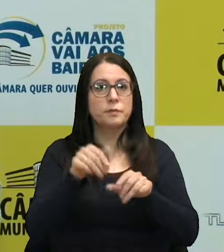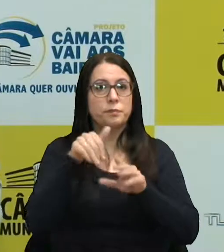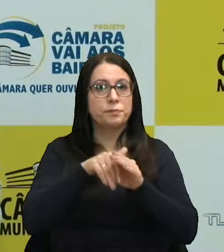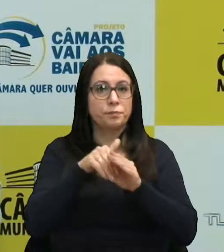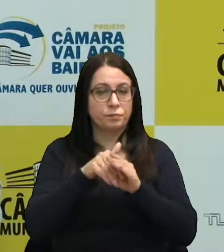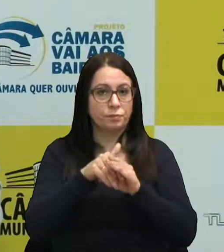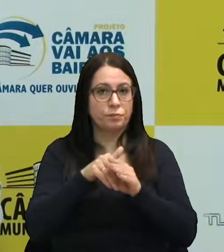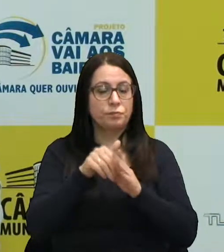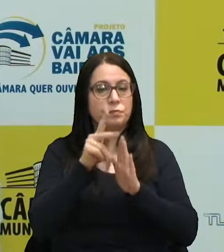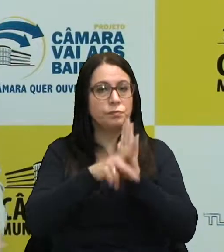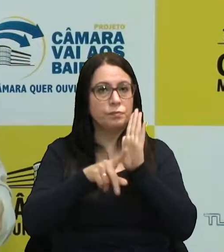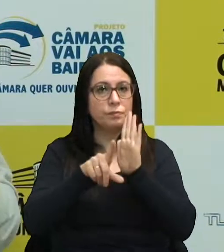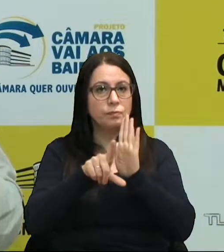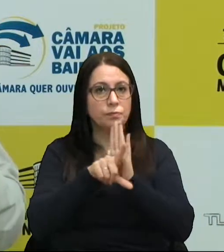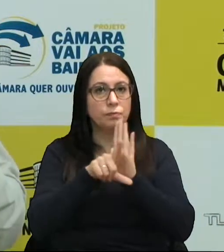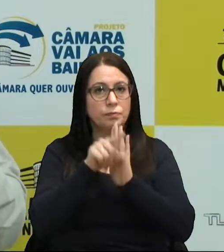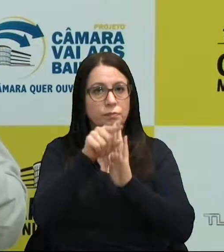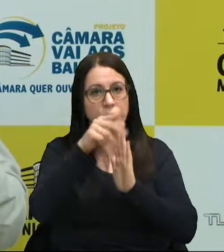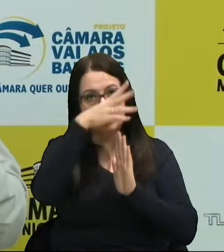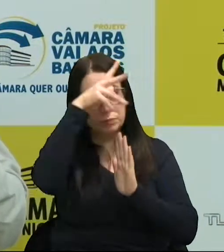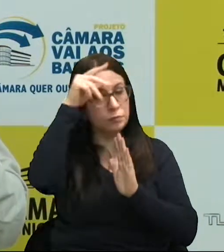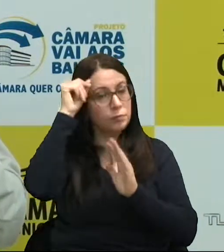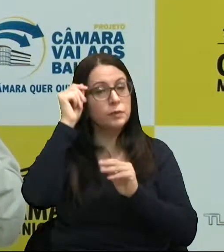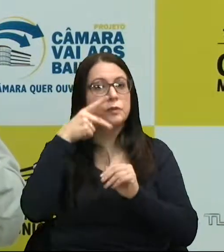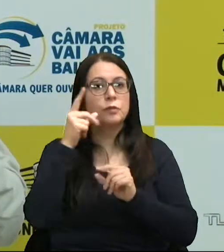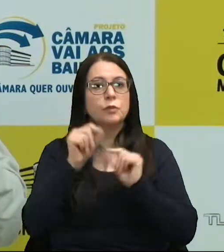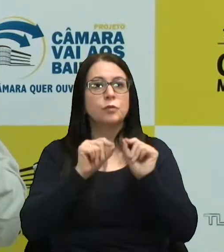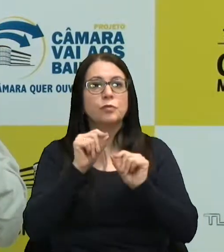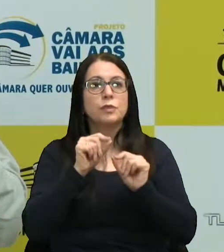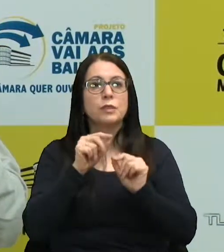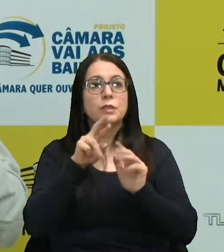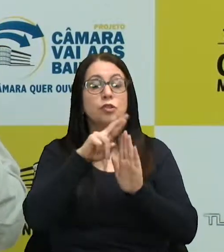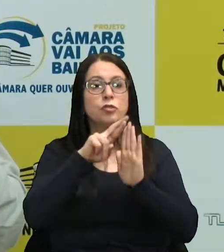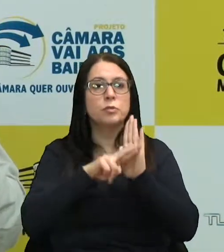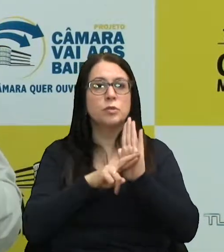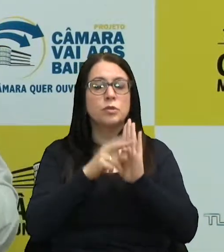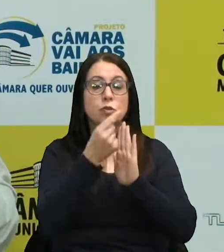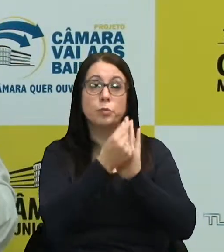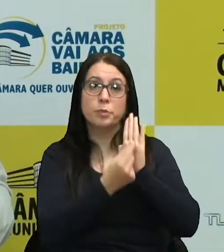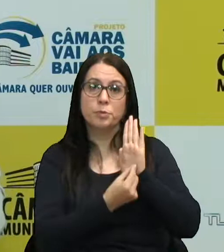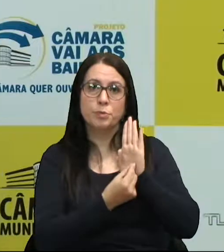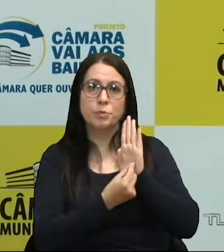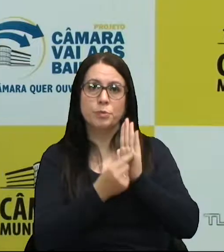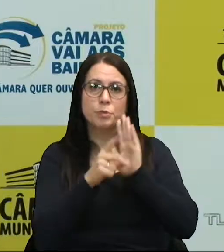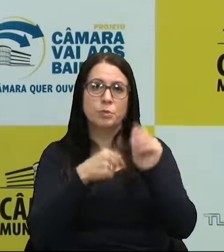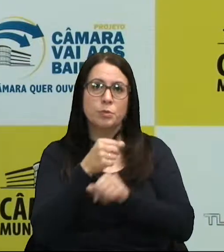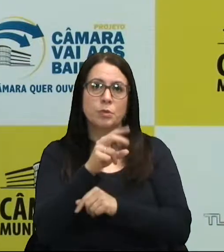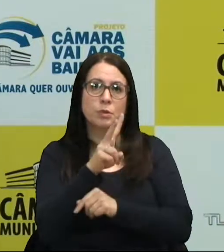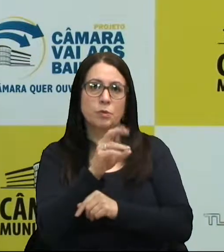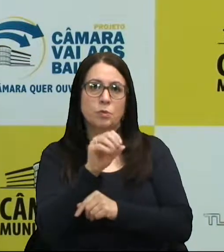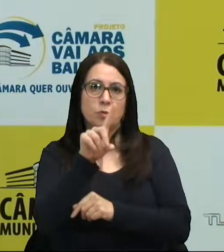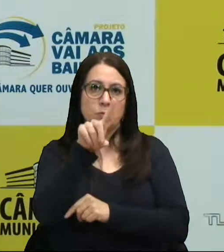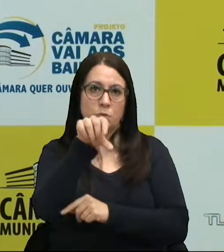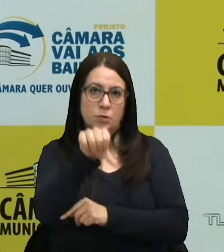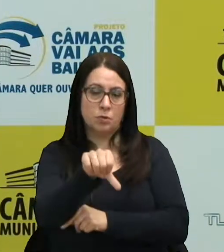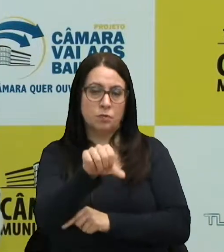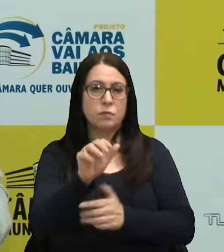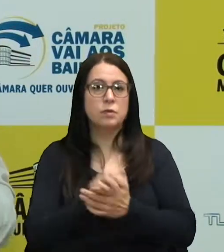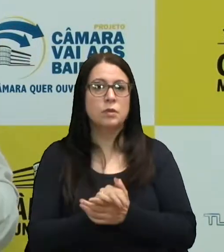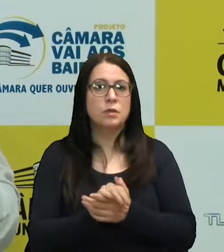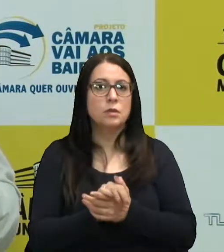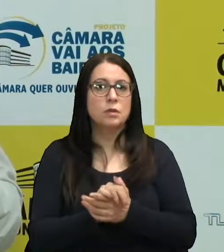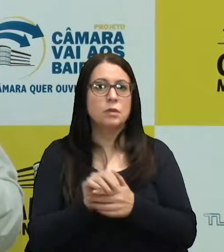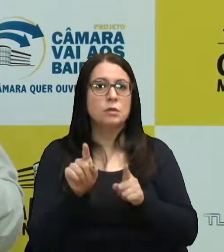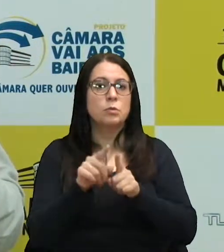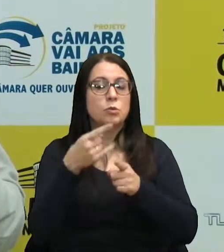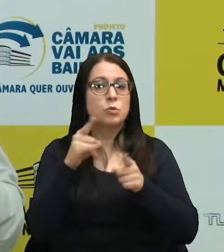votação projeto de lei de autoria do Poder Executivo, que dispõe sobre as diretrizes orçamentárias para o exercício financeiro de 2019.